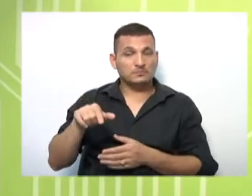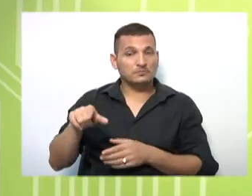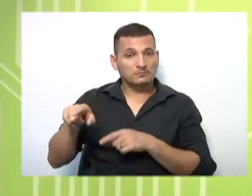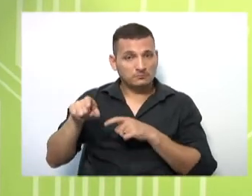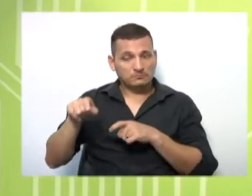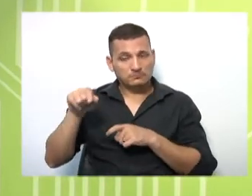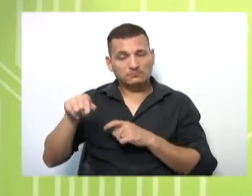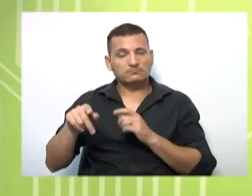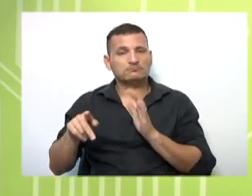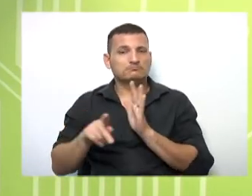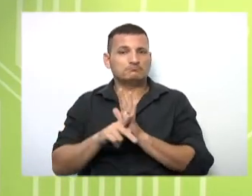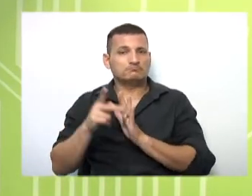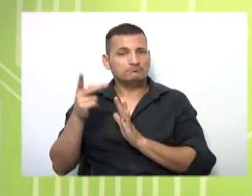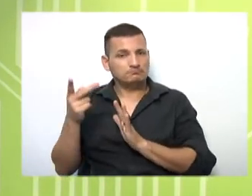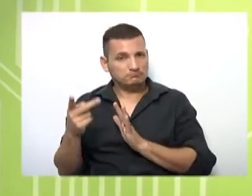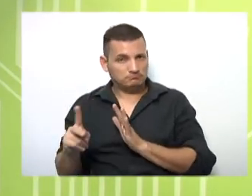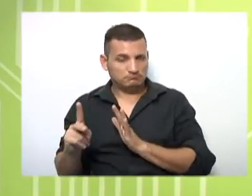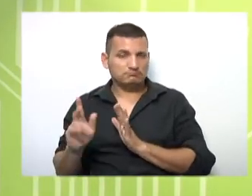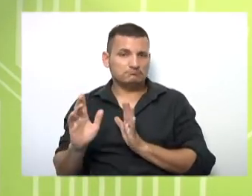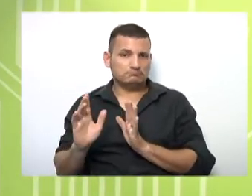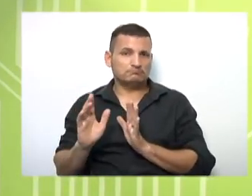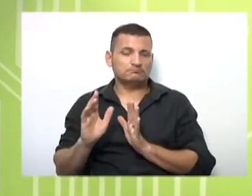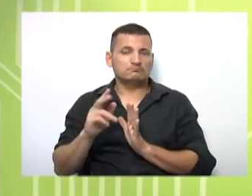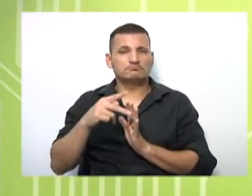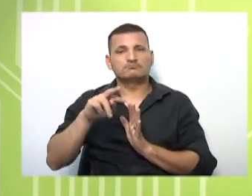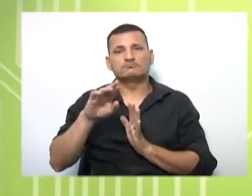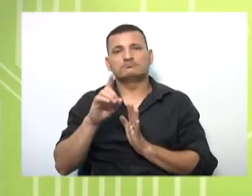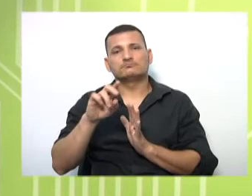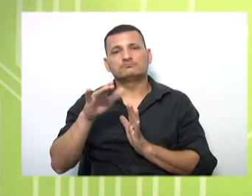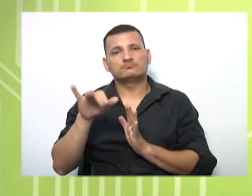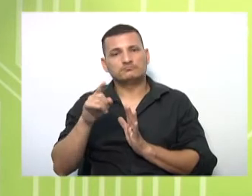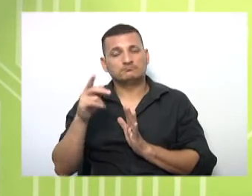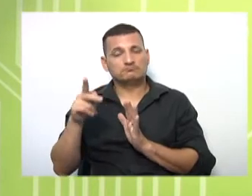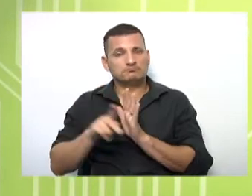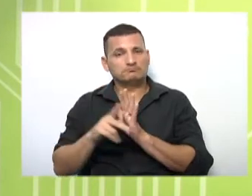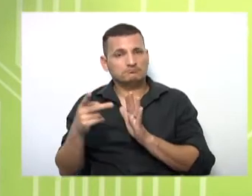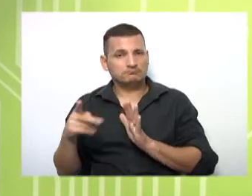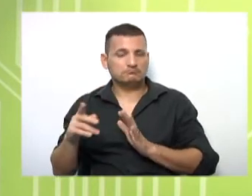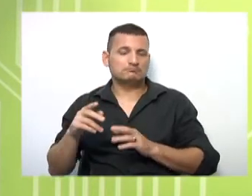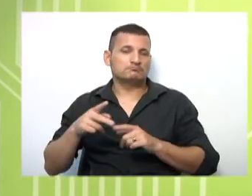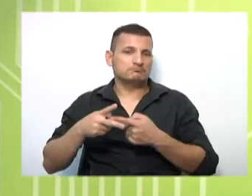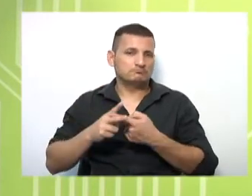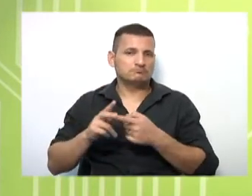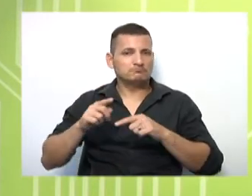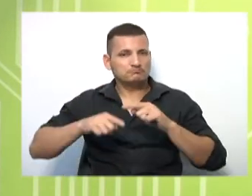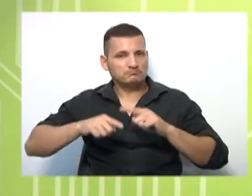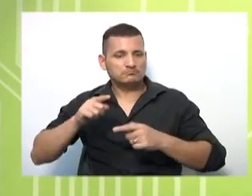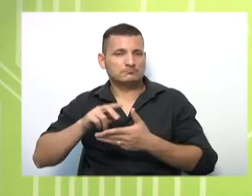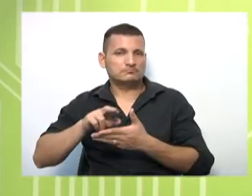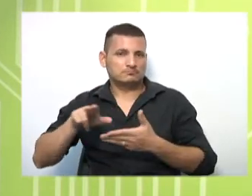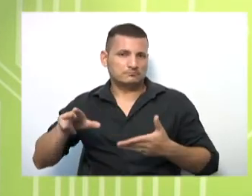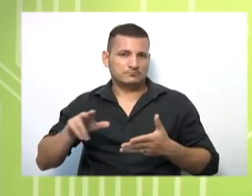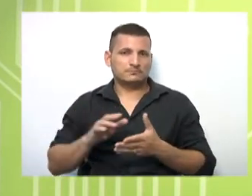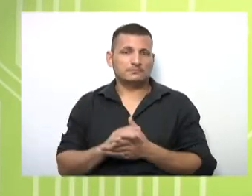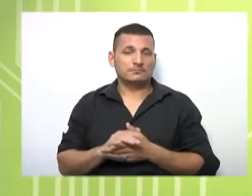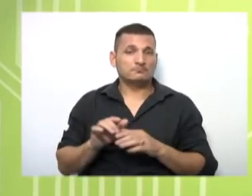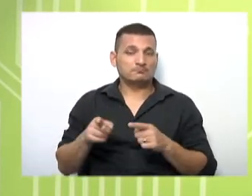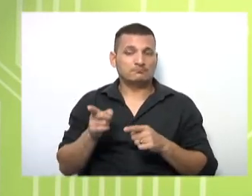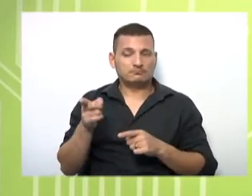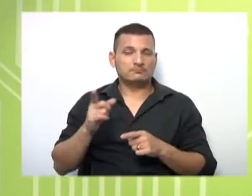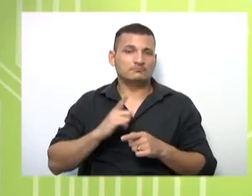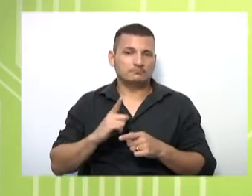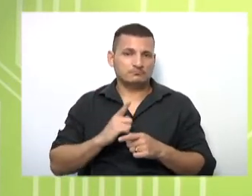seus próprios meios de produção, são donos de suas próprias ferramentas. Porém, na maioria dos casos, eles